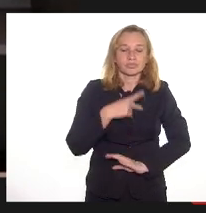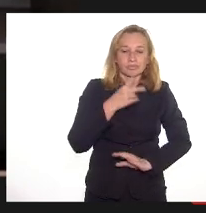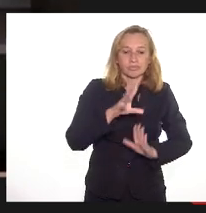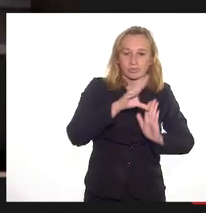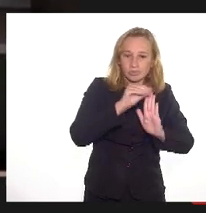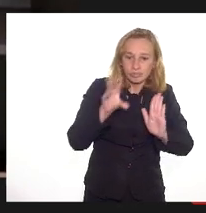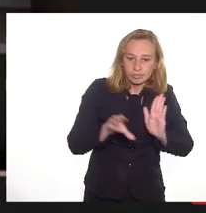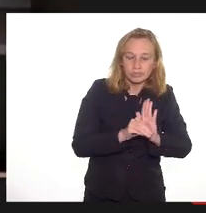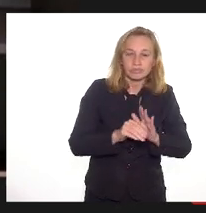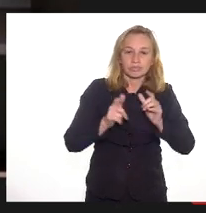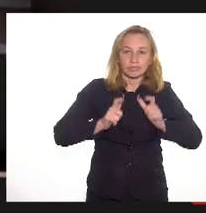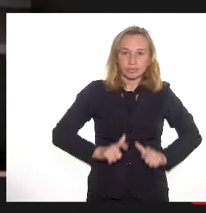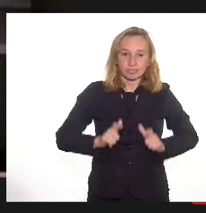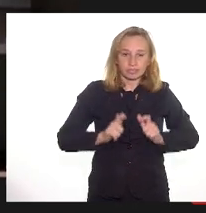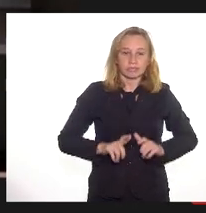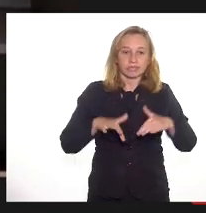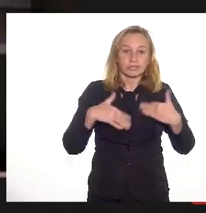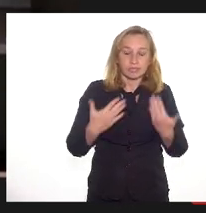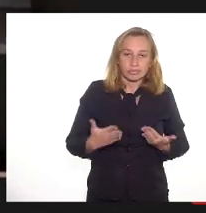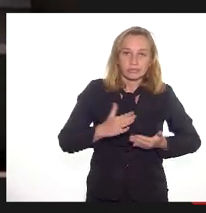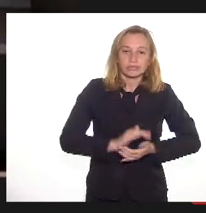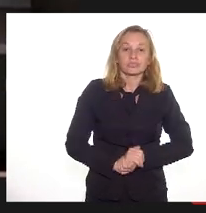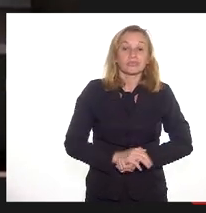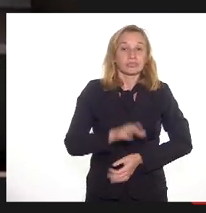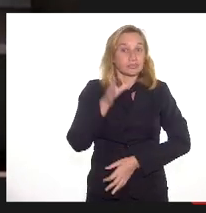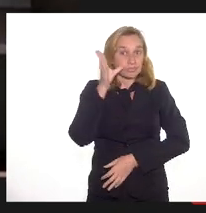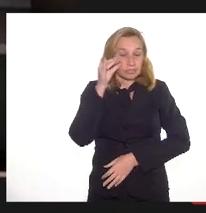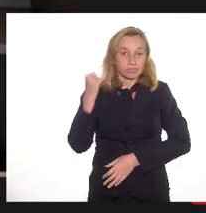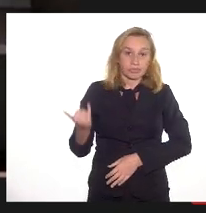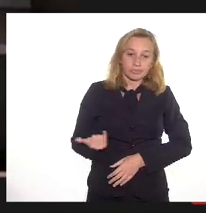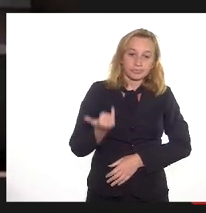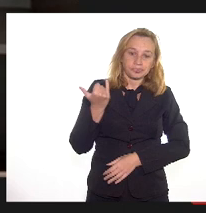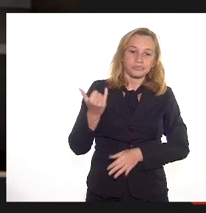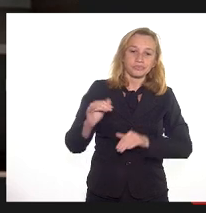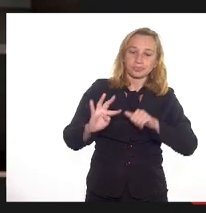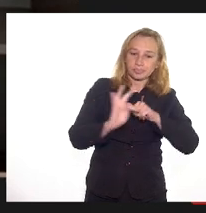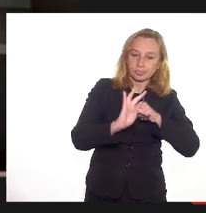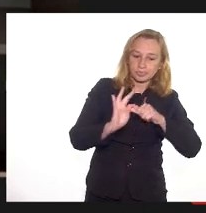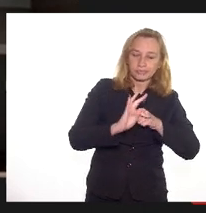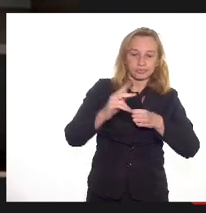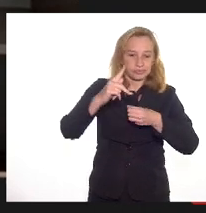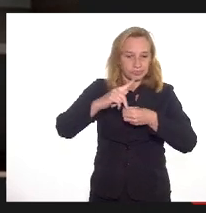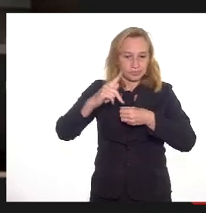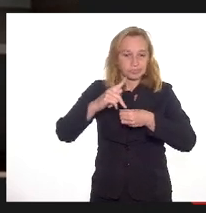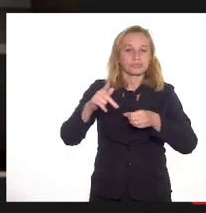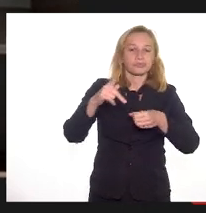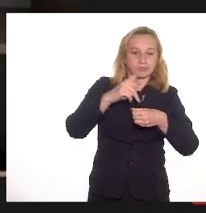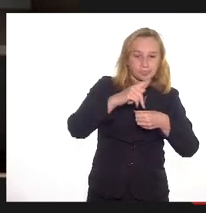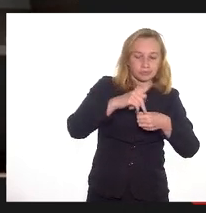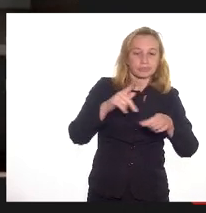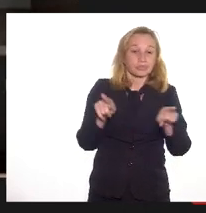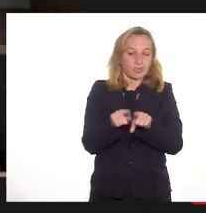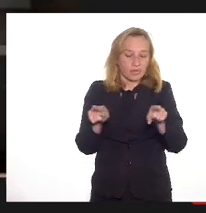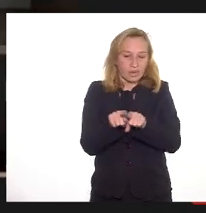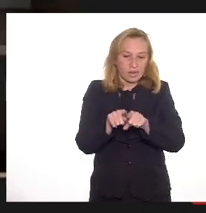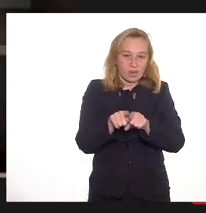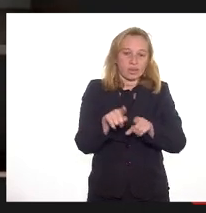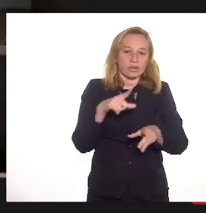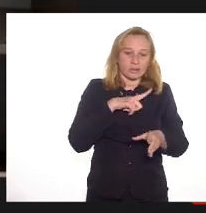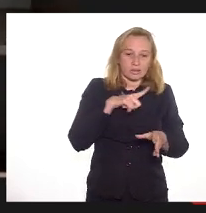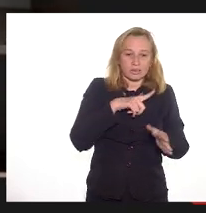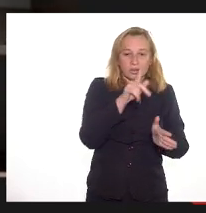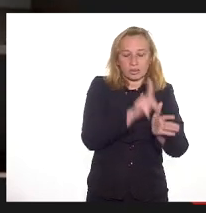conteúdo local. Então, seria interessante, né, que os técnicos da Petrobras, a Petrobras, também se apropriasse